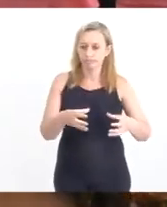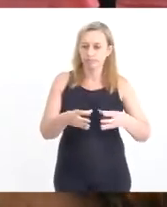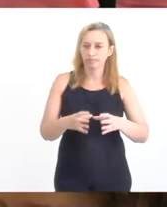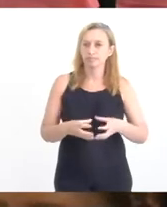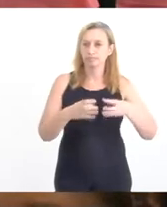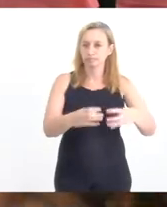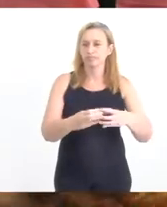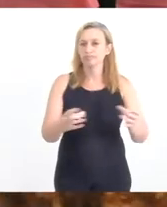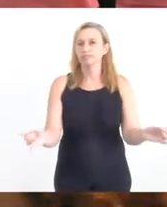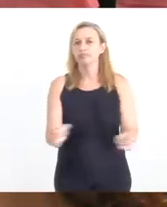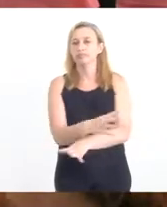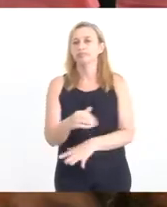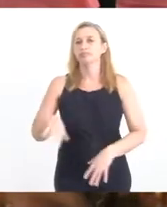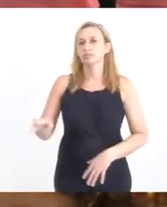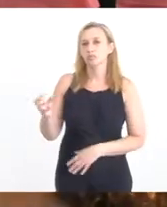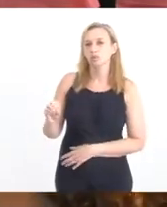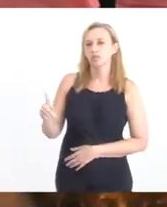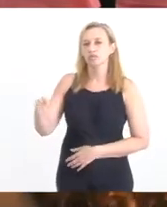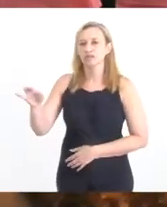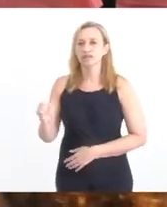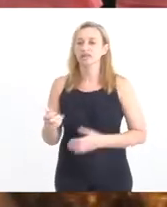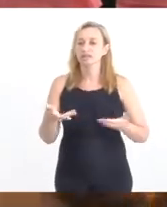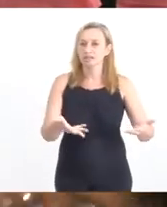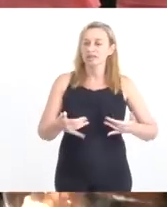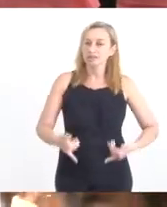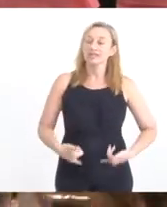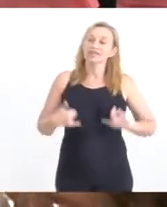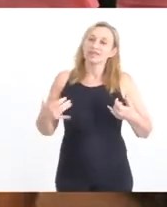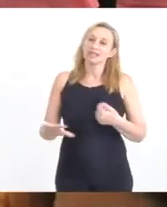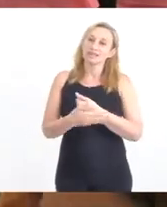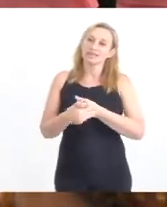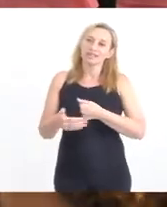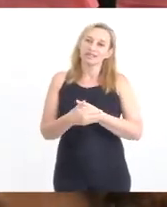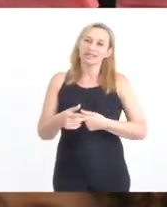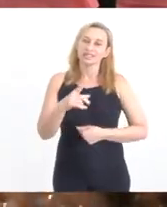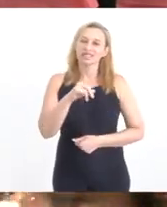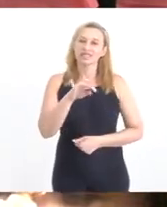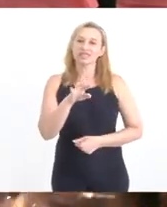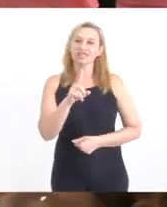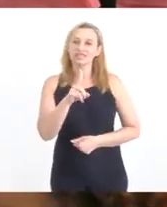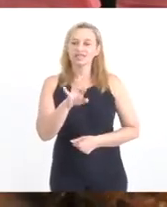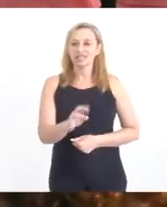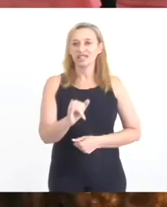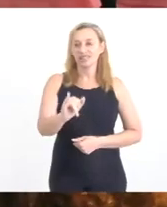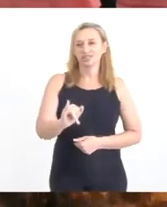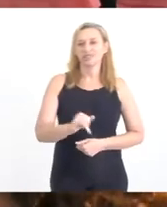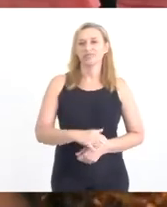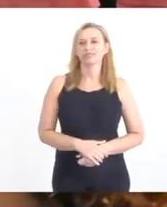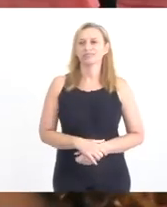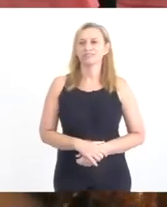as entregas no Morro da Providência chama aqui com muito carinho Dri Ferreira